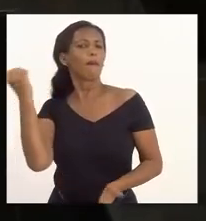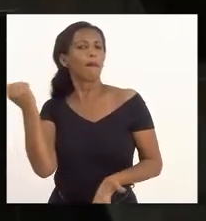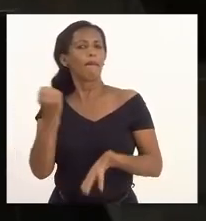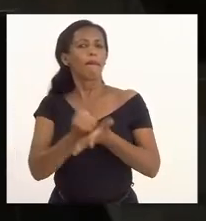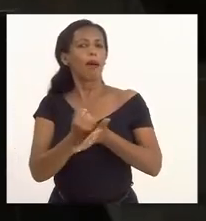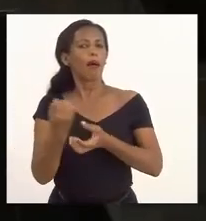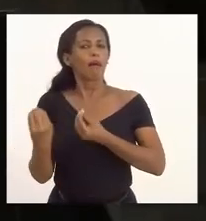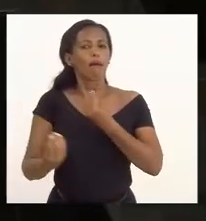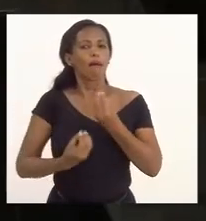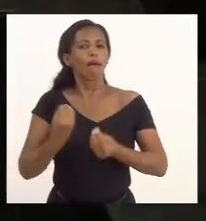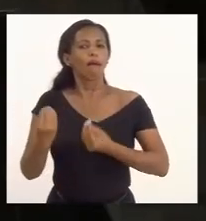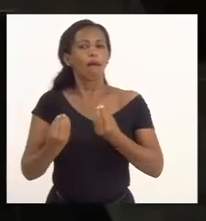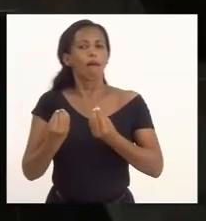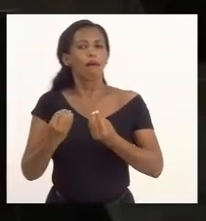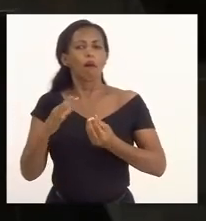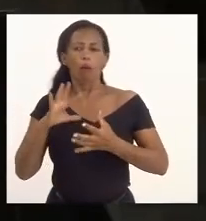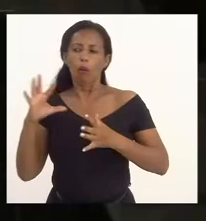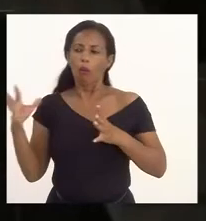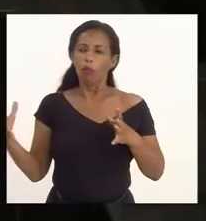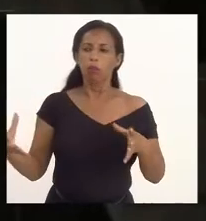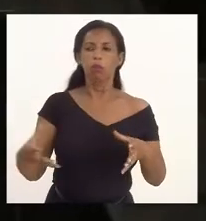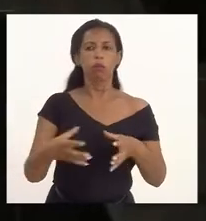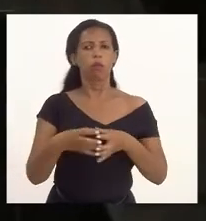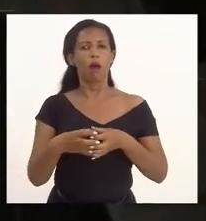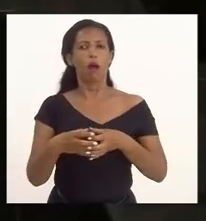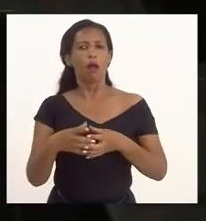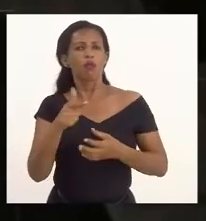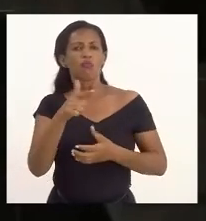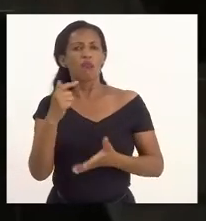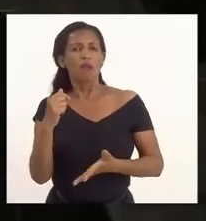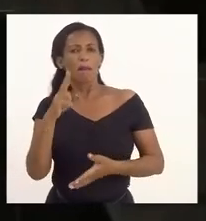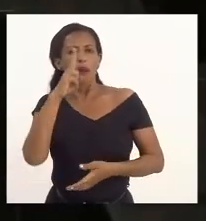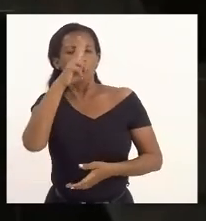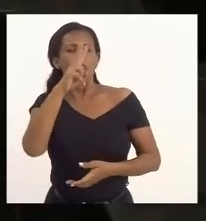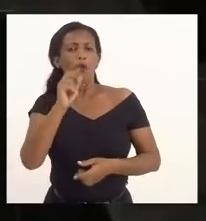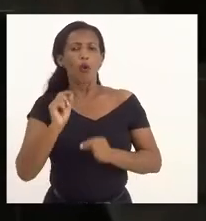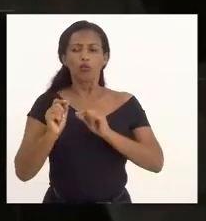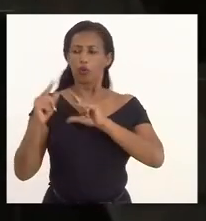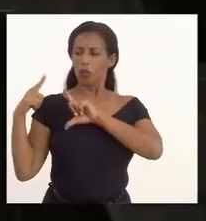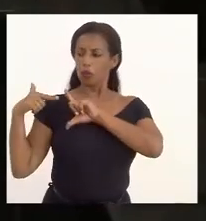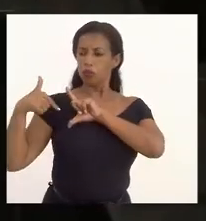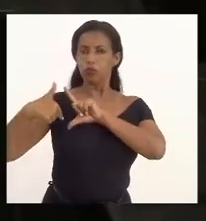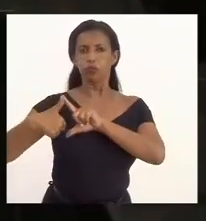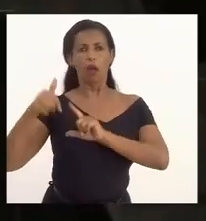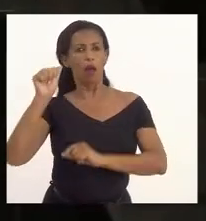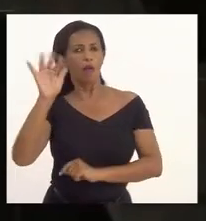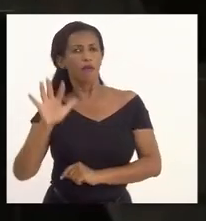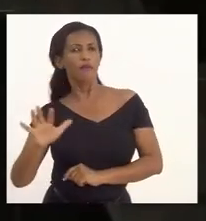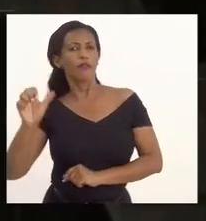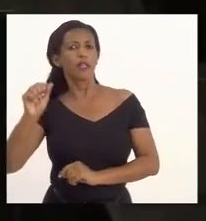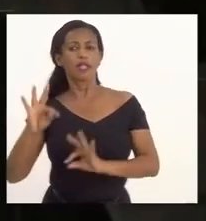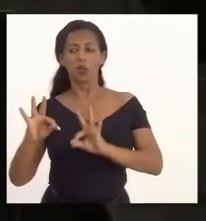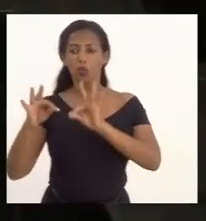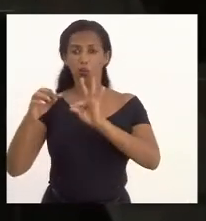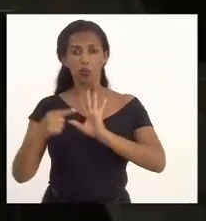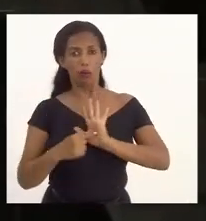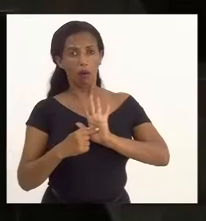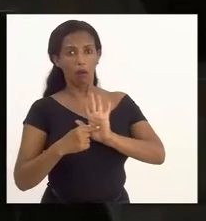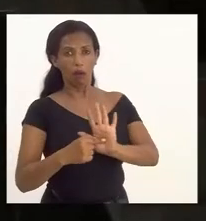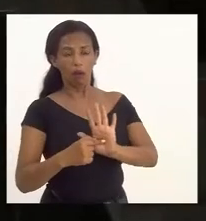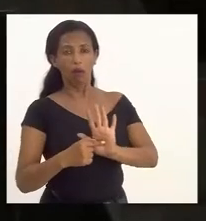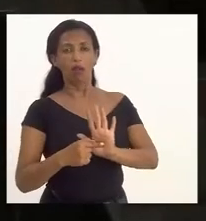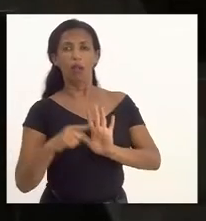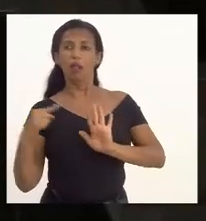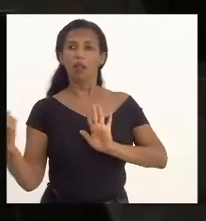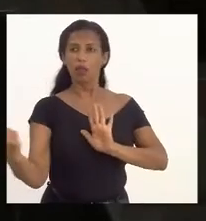como civilização. Não há outra marca mais forte entre nós do que a ancestralidade africana e tudo o que ela significa, né,